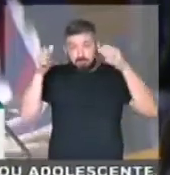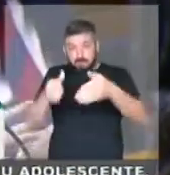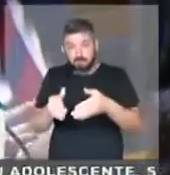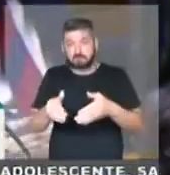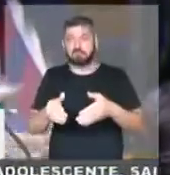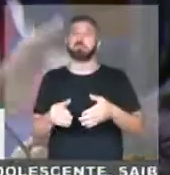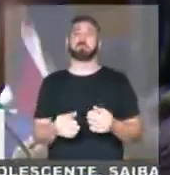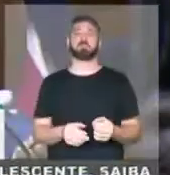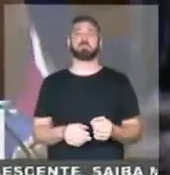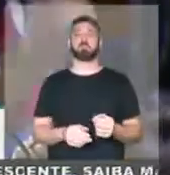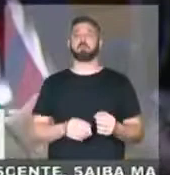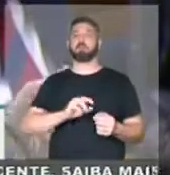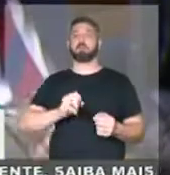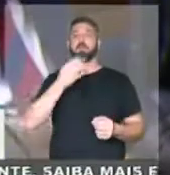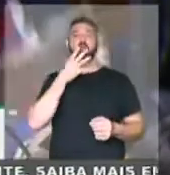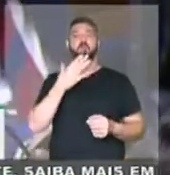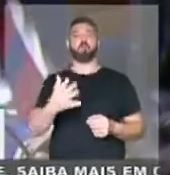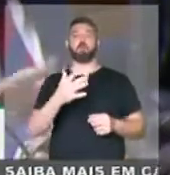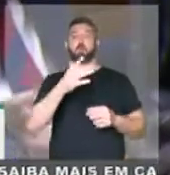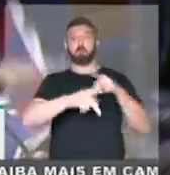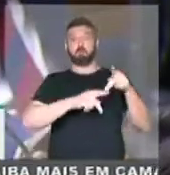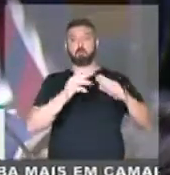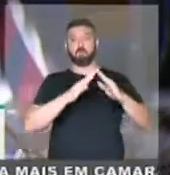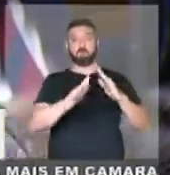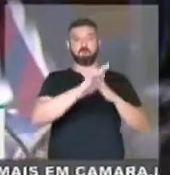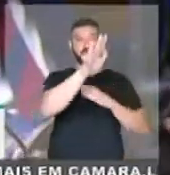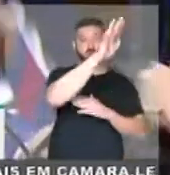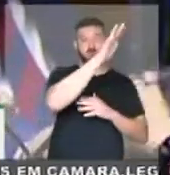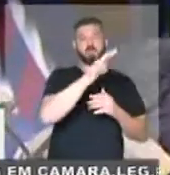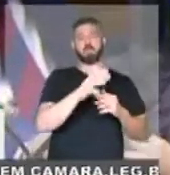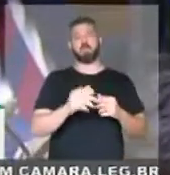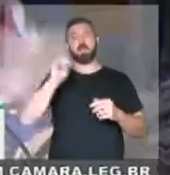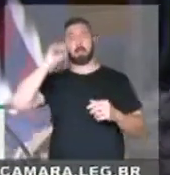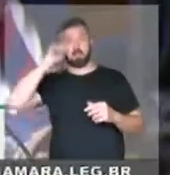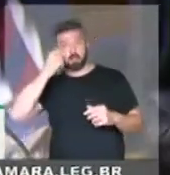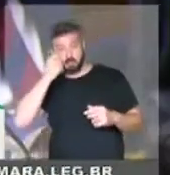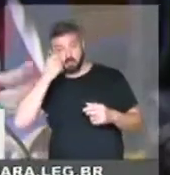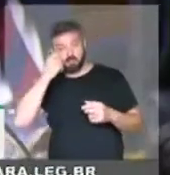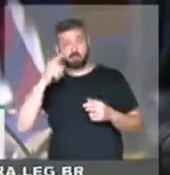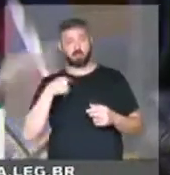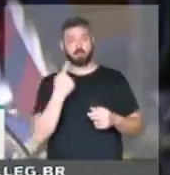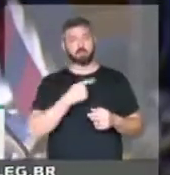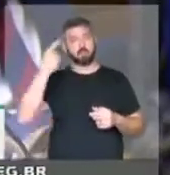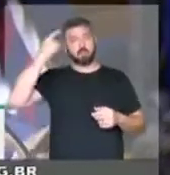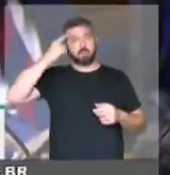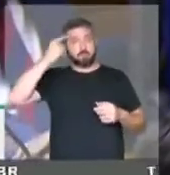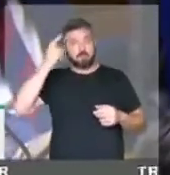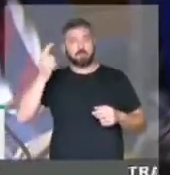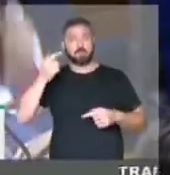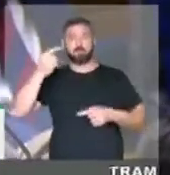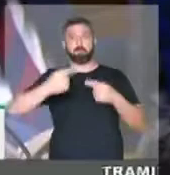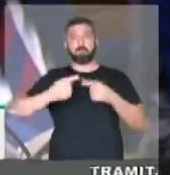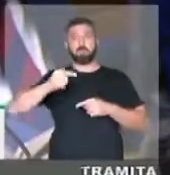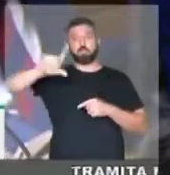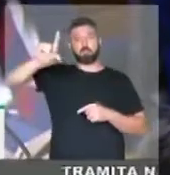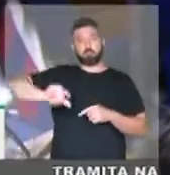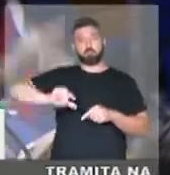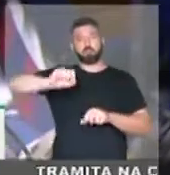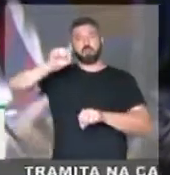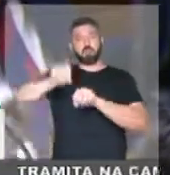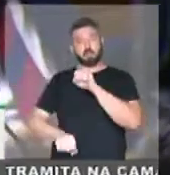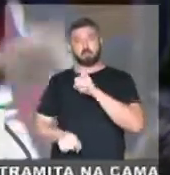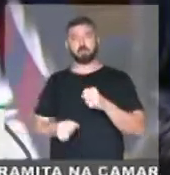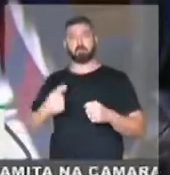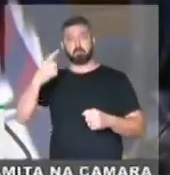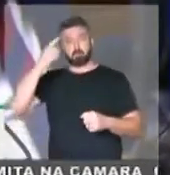específico não é agenda para o povo favelado, pobre, periférico, negro. A gente tem que pensar em uma política de redução de